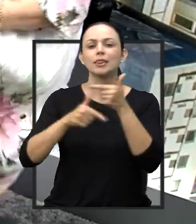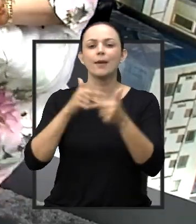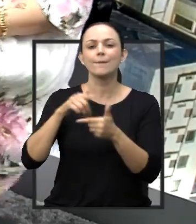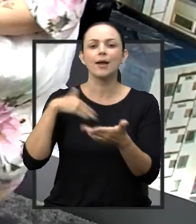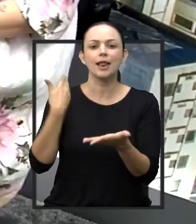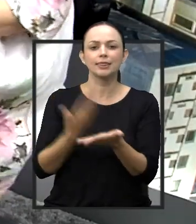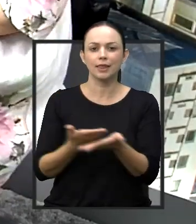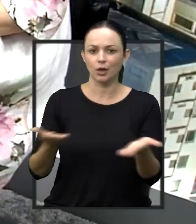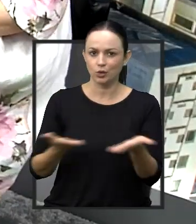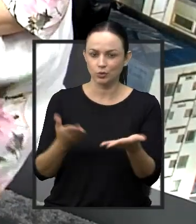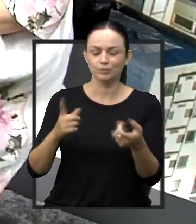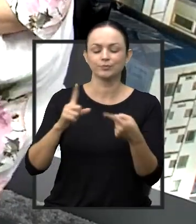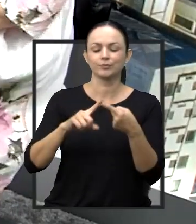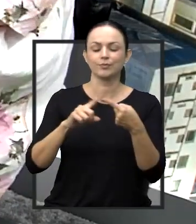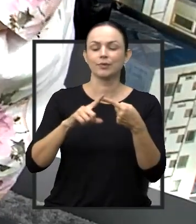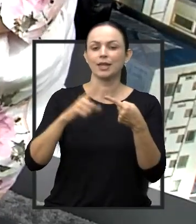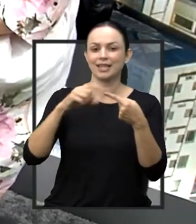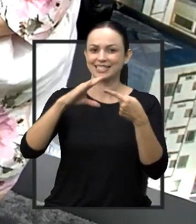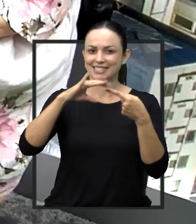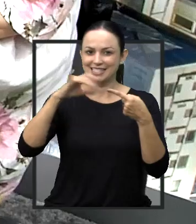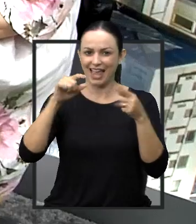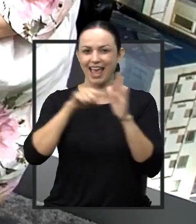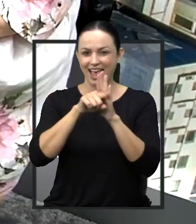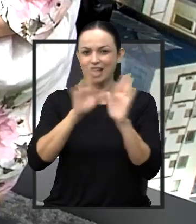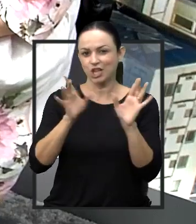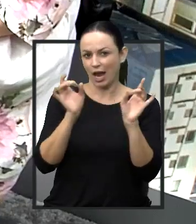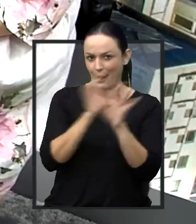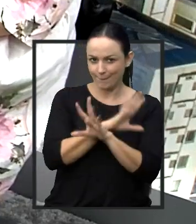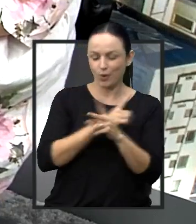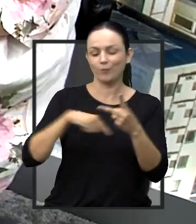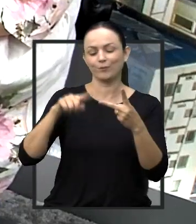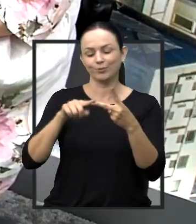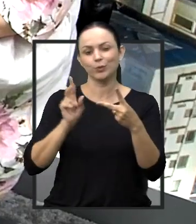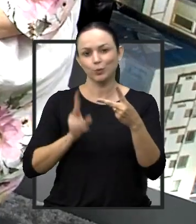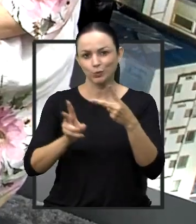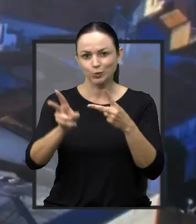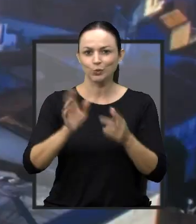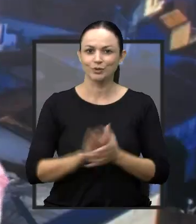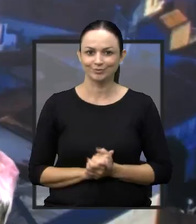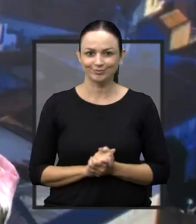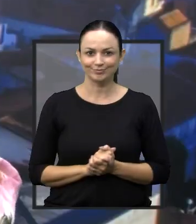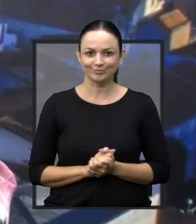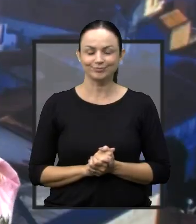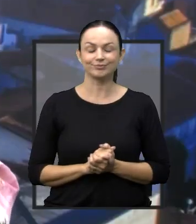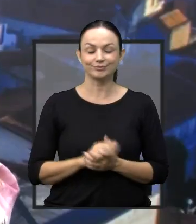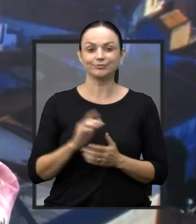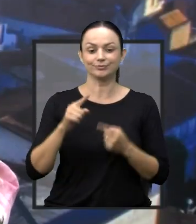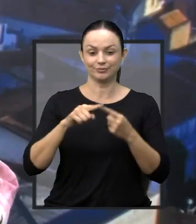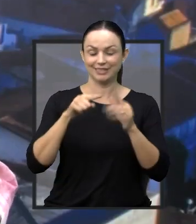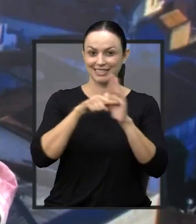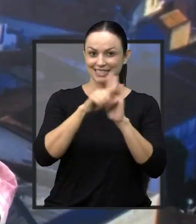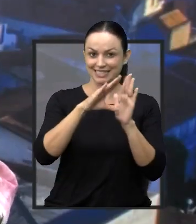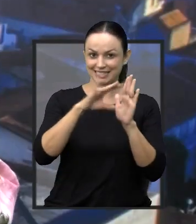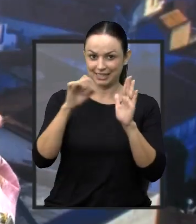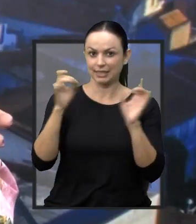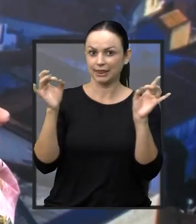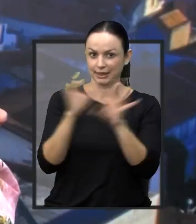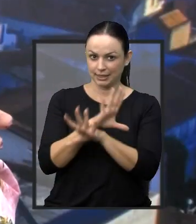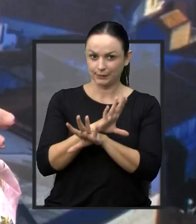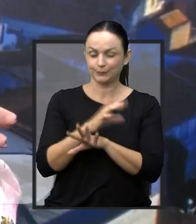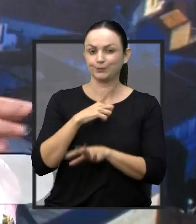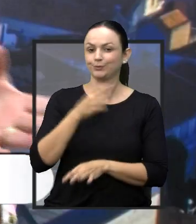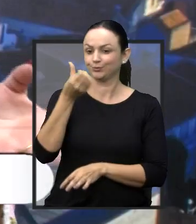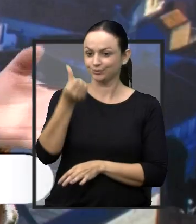realizados até aqui, tanto da primeira SEI que já terminou, como dessa segunda que está em andamento. A que terminou, foram